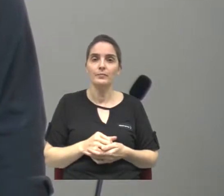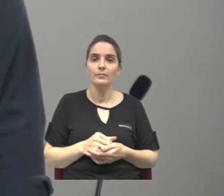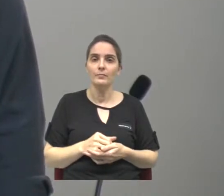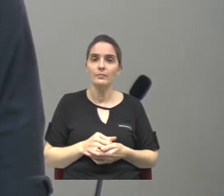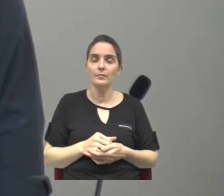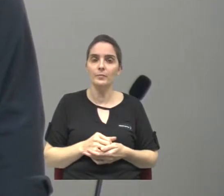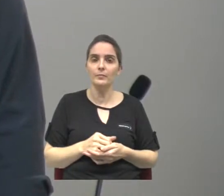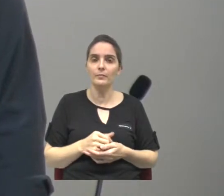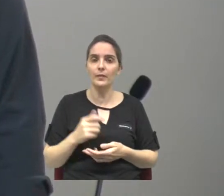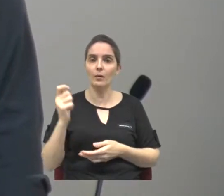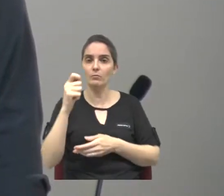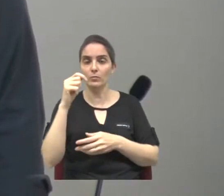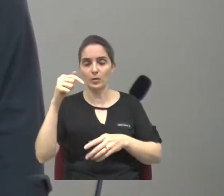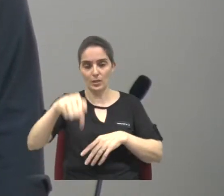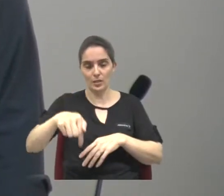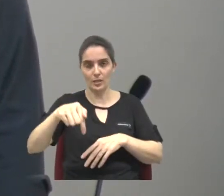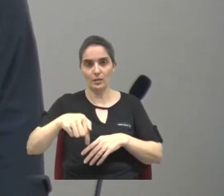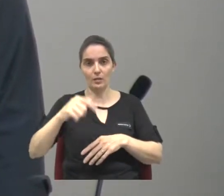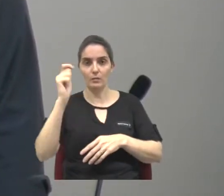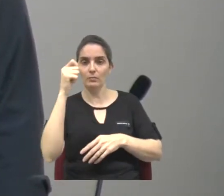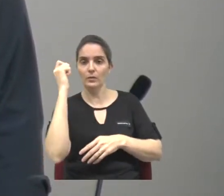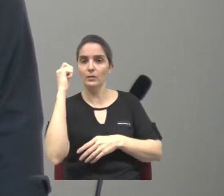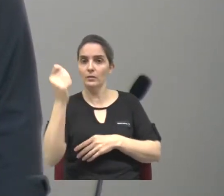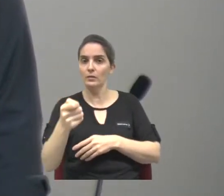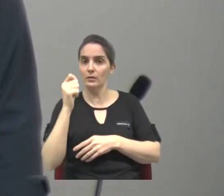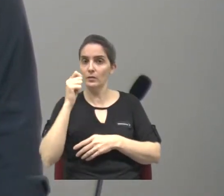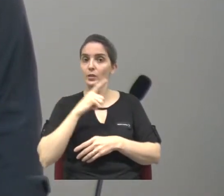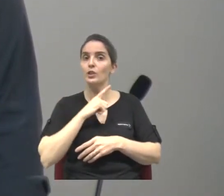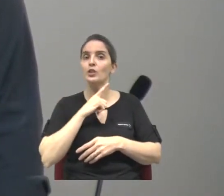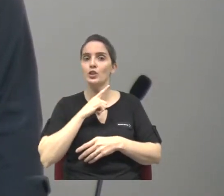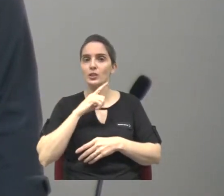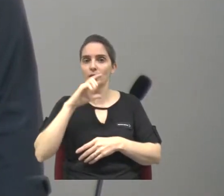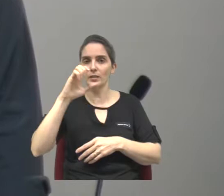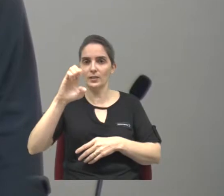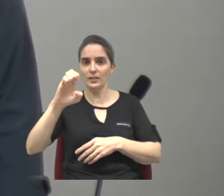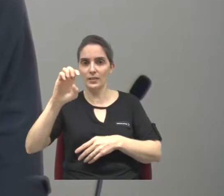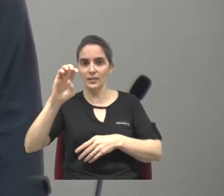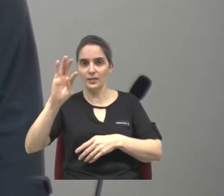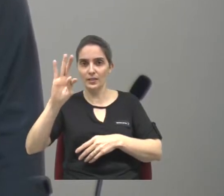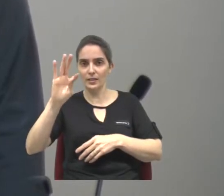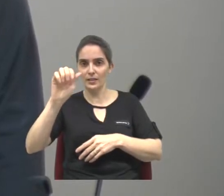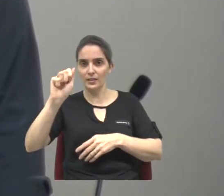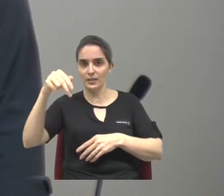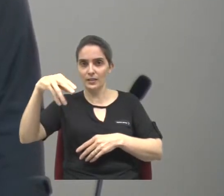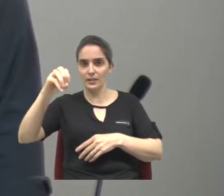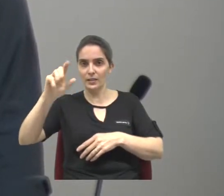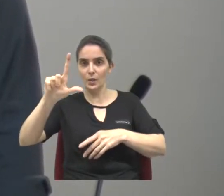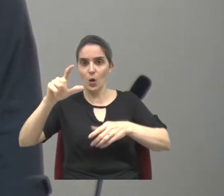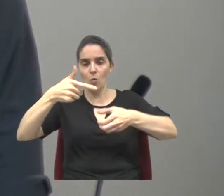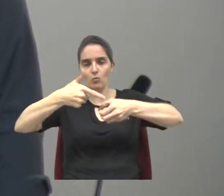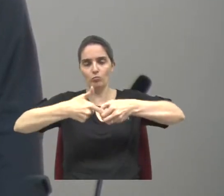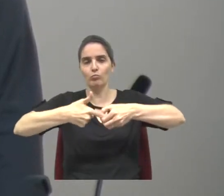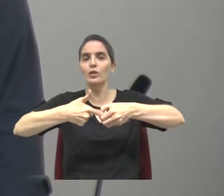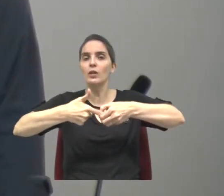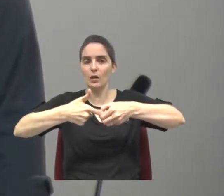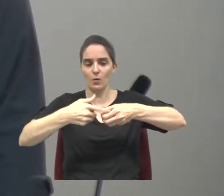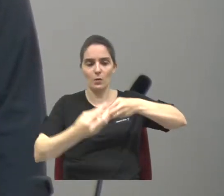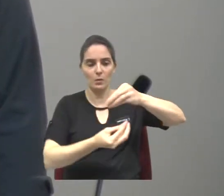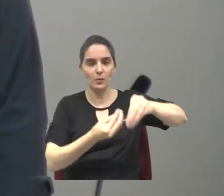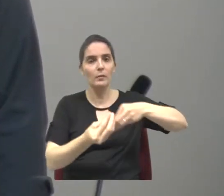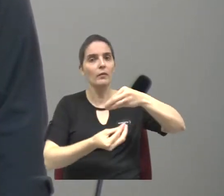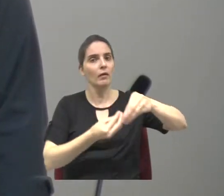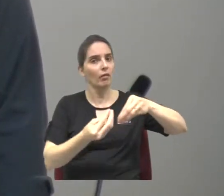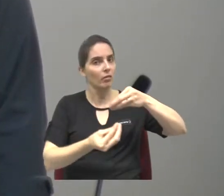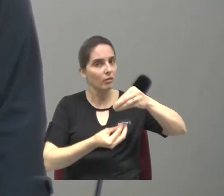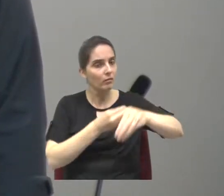estavam colocando etanol no meio da bebida. É álcool do posto. Então, é isso que